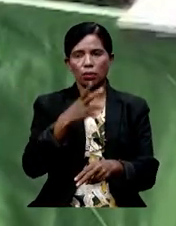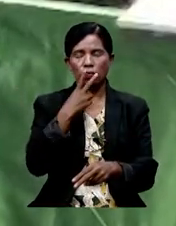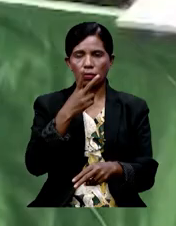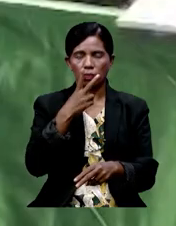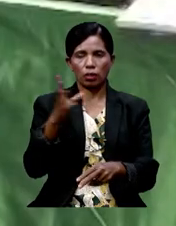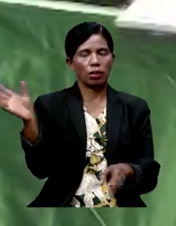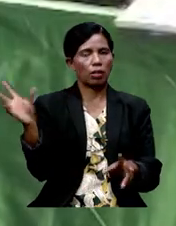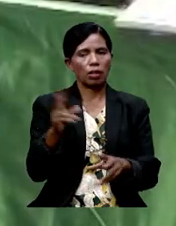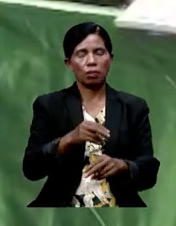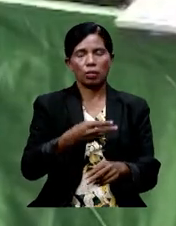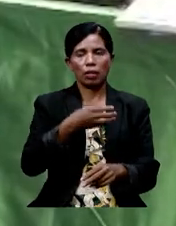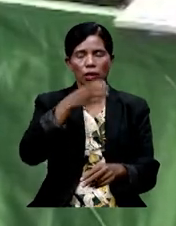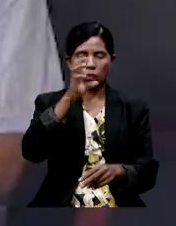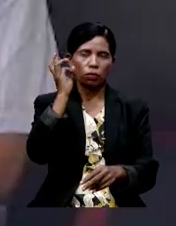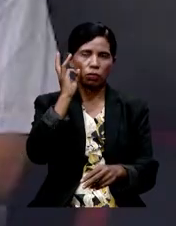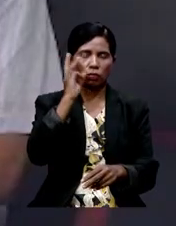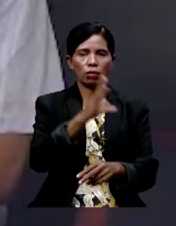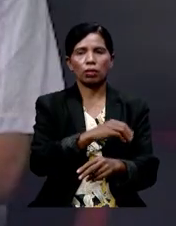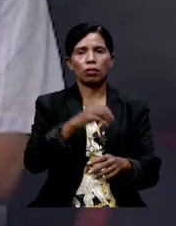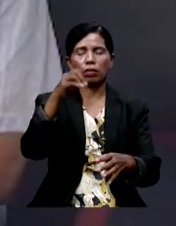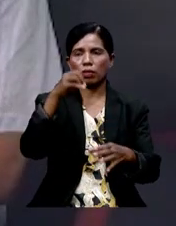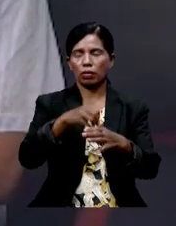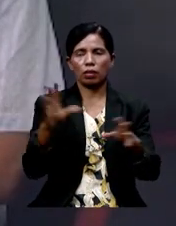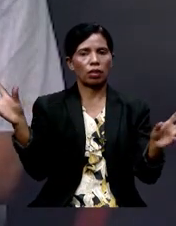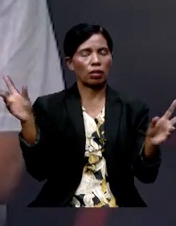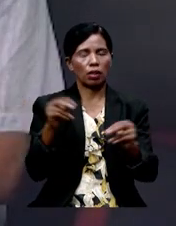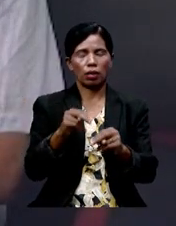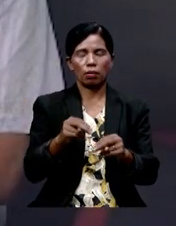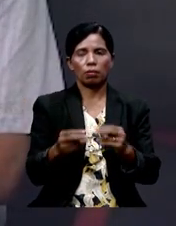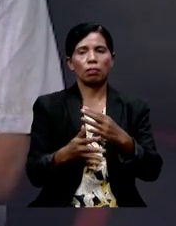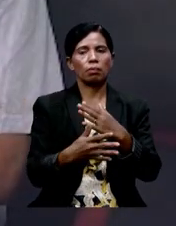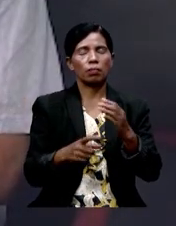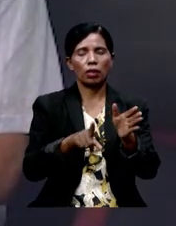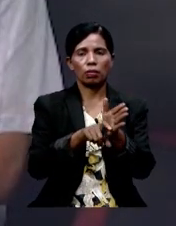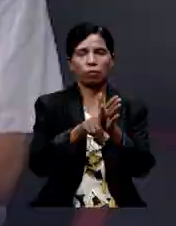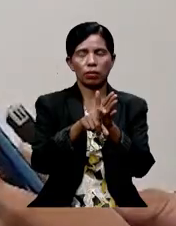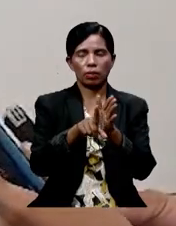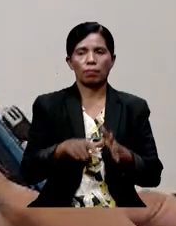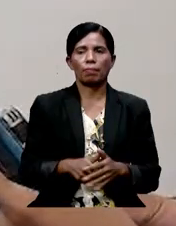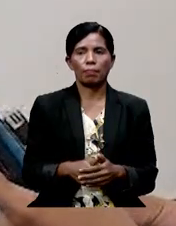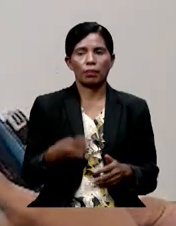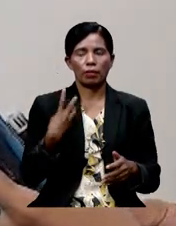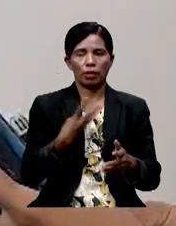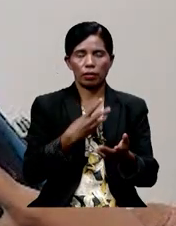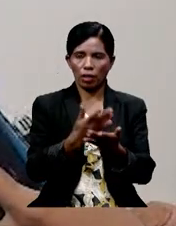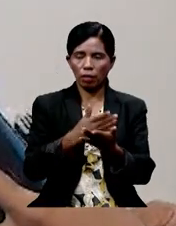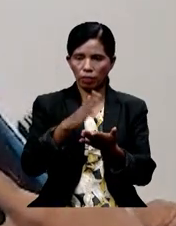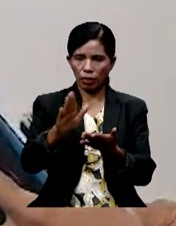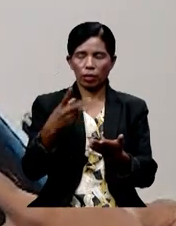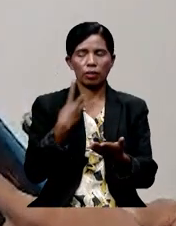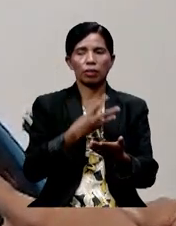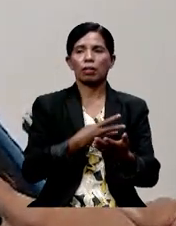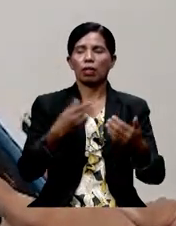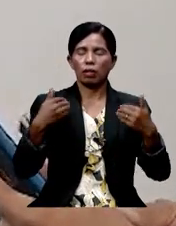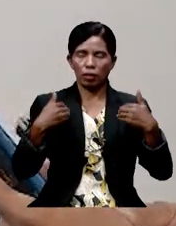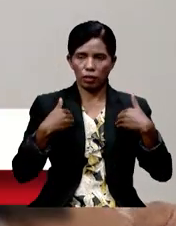consumo bebidas no alcoólica, inclui laiba lumbringa. Ita fahe atu ita iha ona